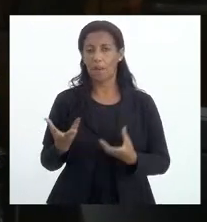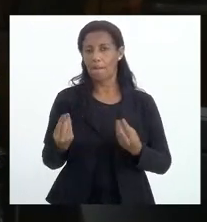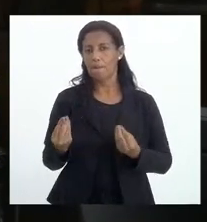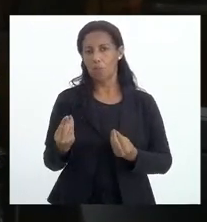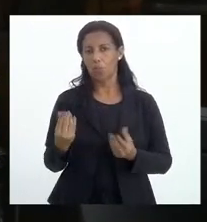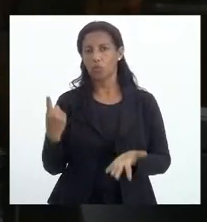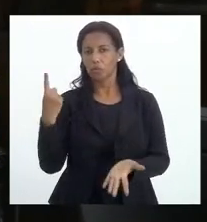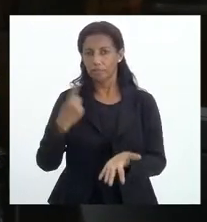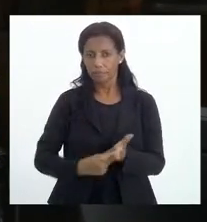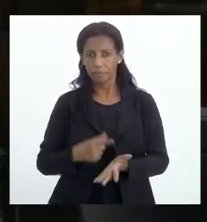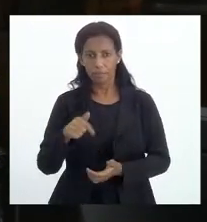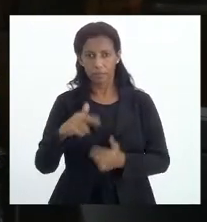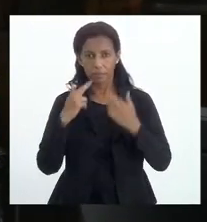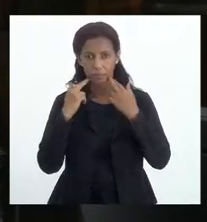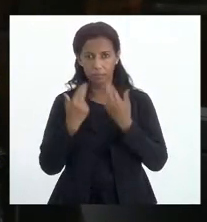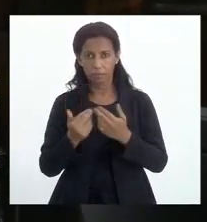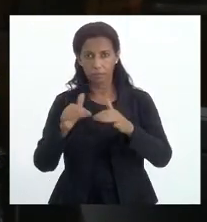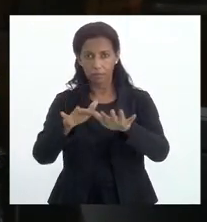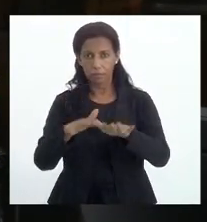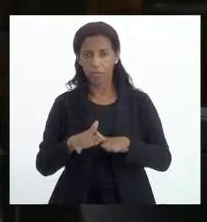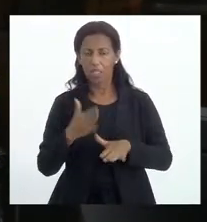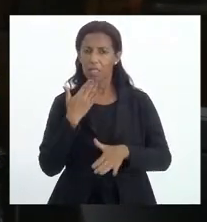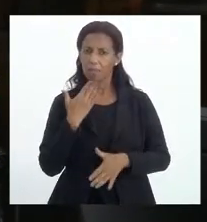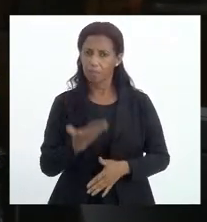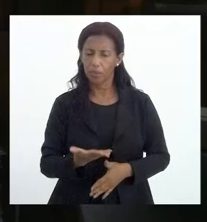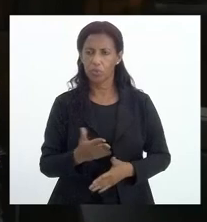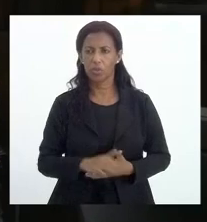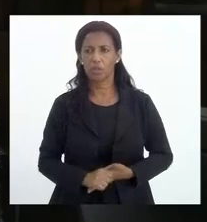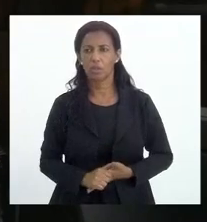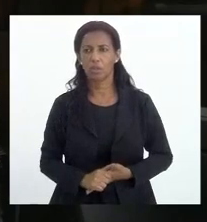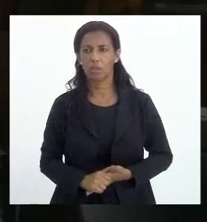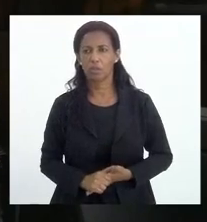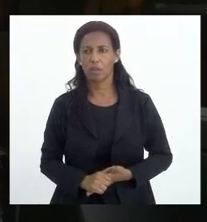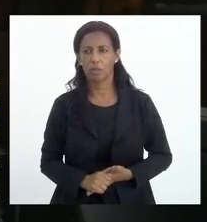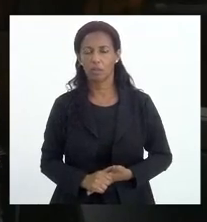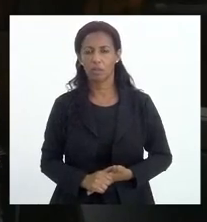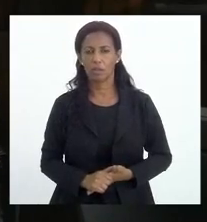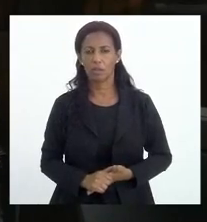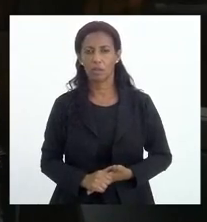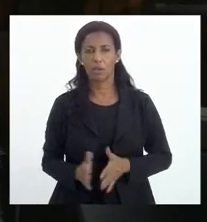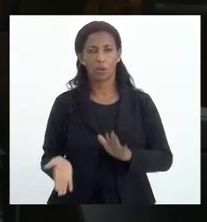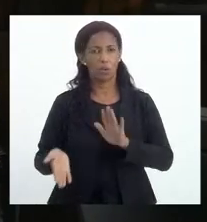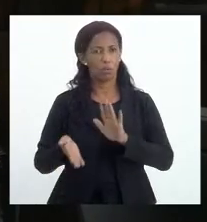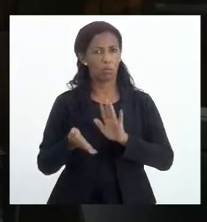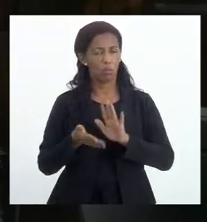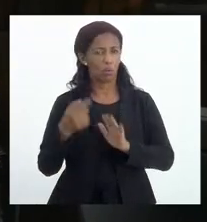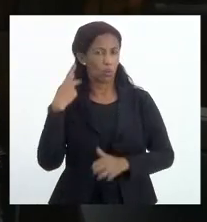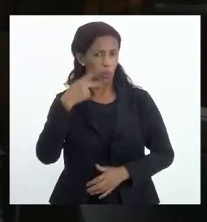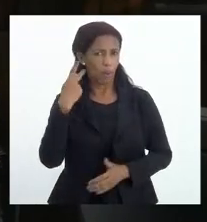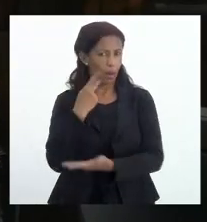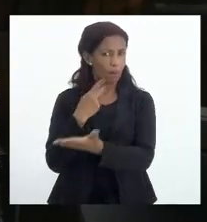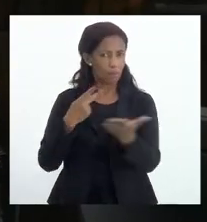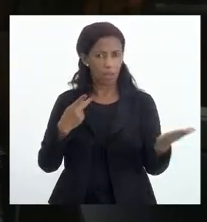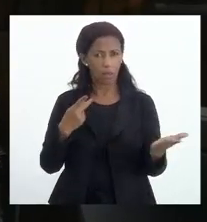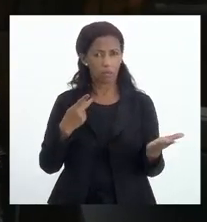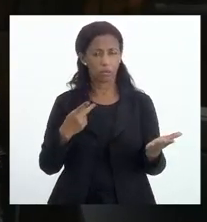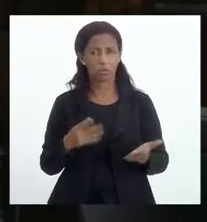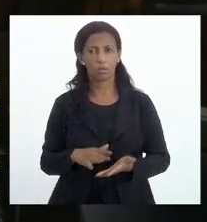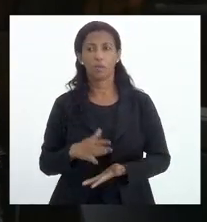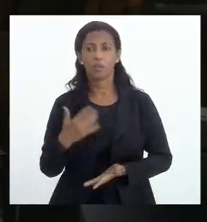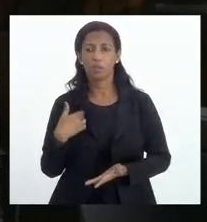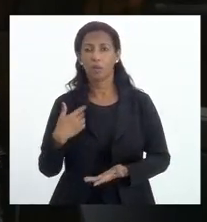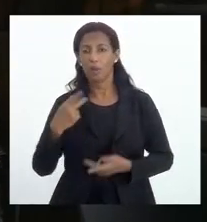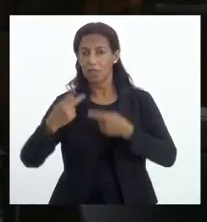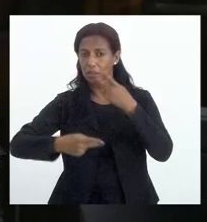deixar registrado nessa audiência e pedir muito a consideração do parlamento em relação a isso. Então eram essas